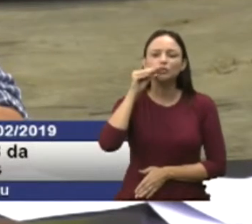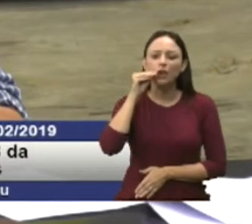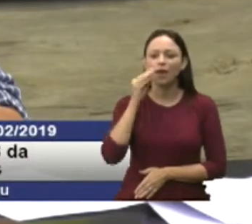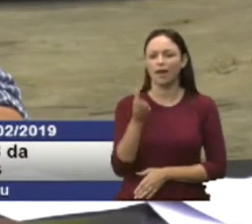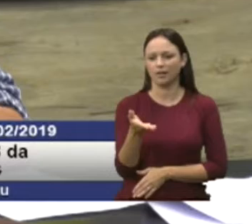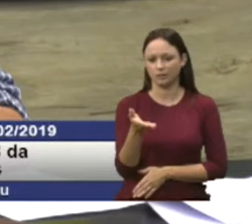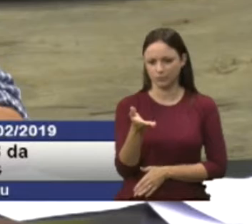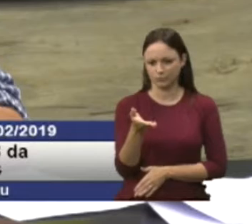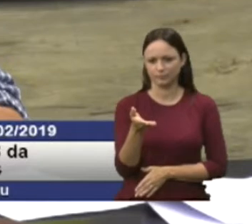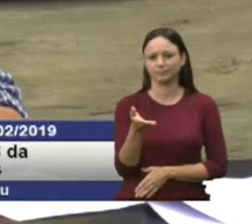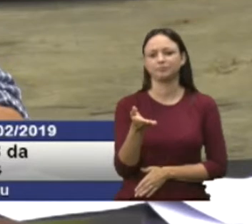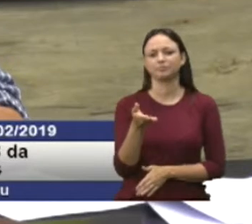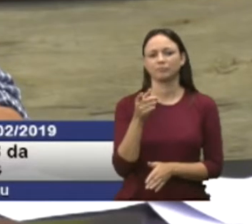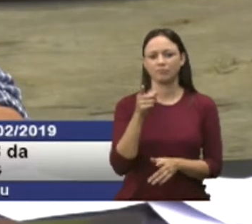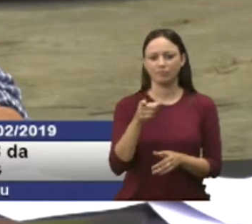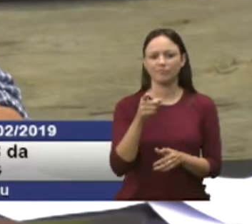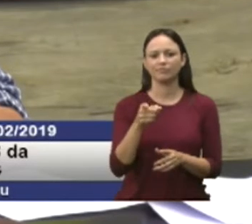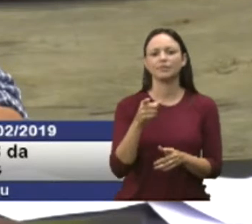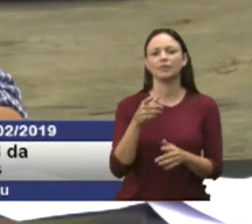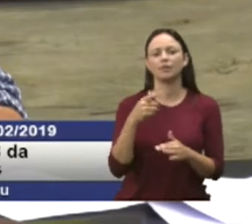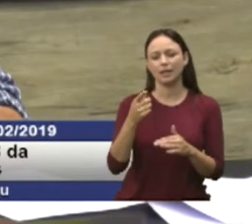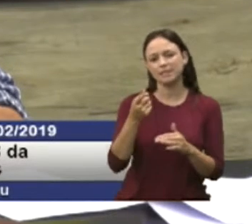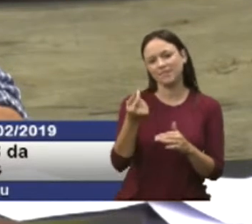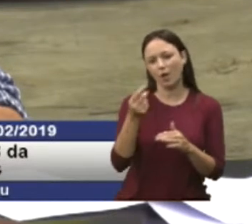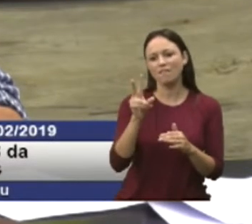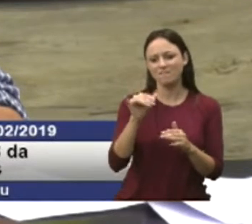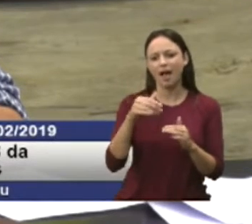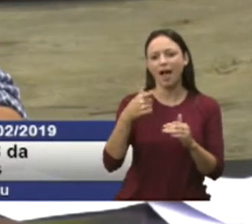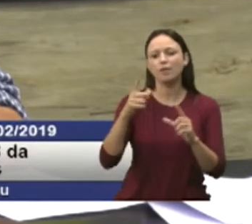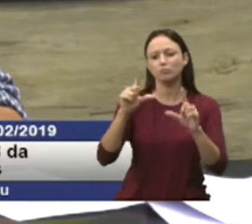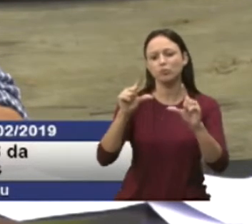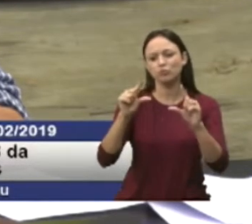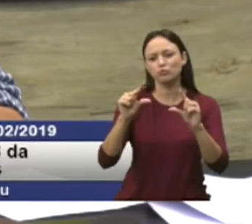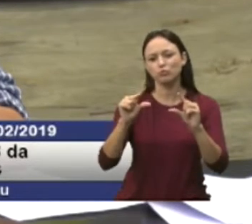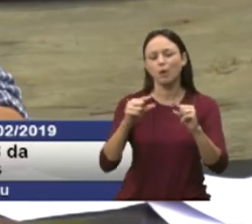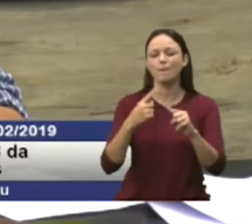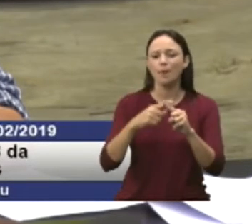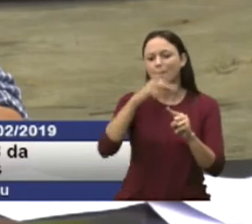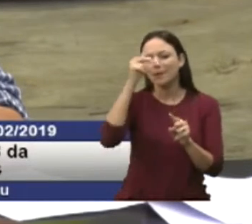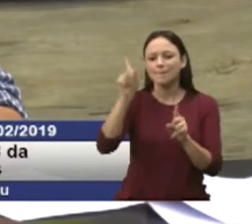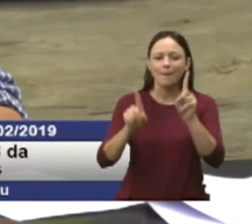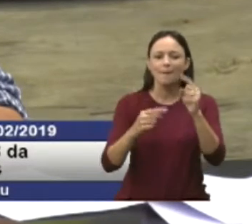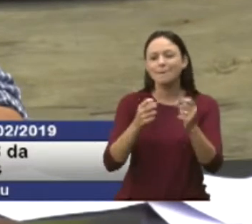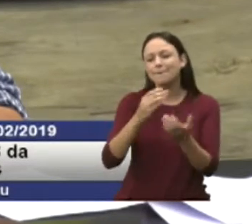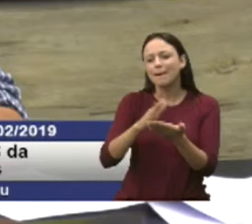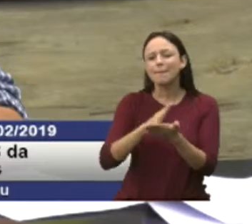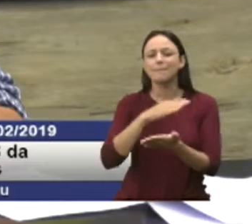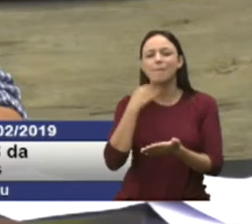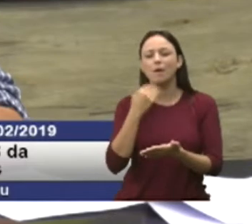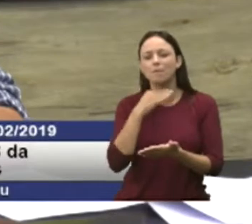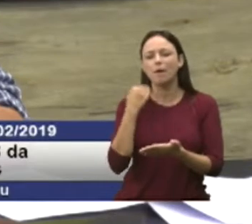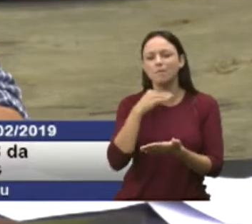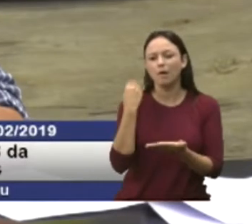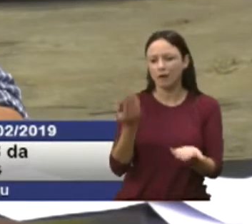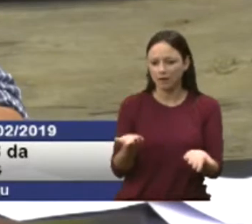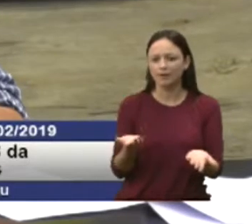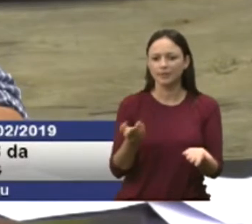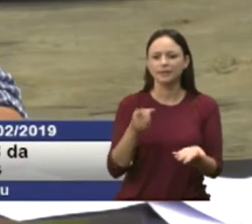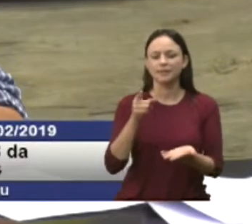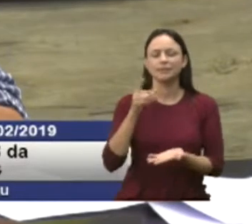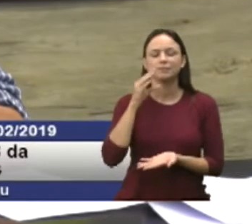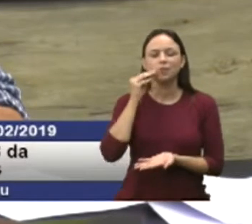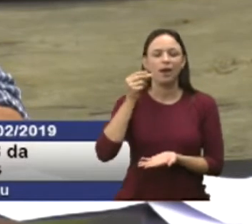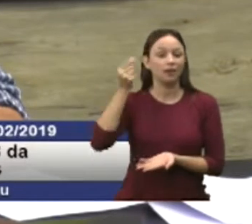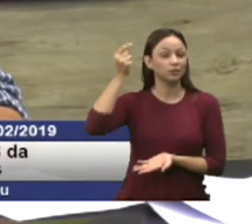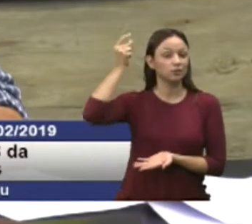A tendência desse valor é diminuir, né, com o falecimento aí desses servidores e